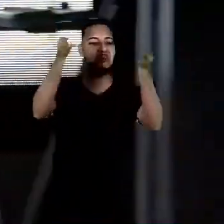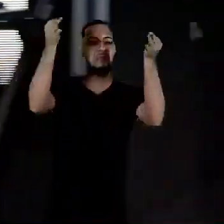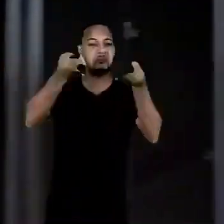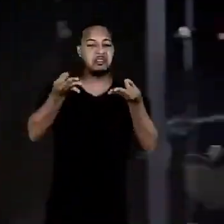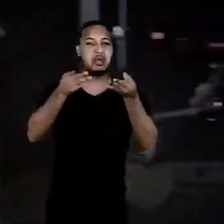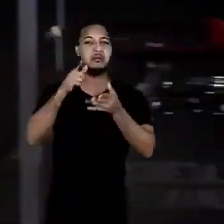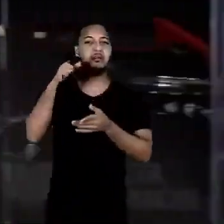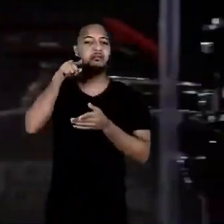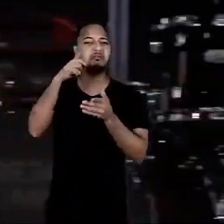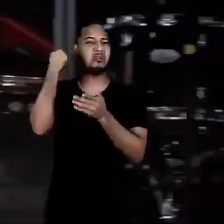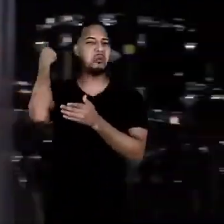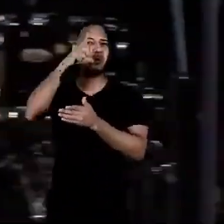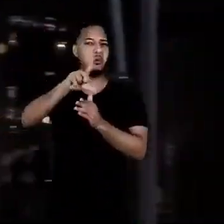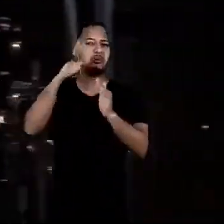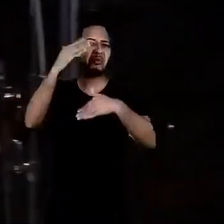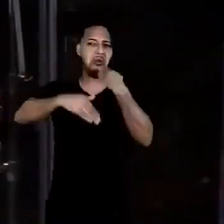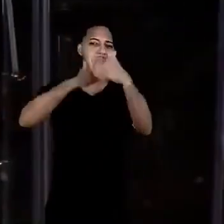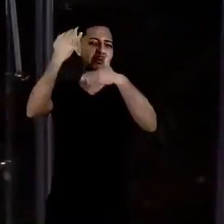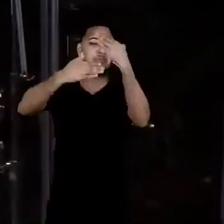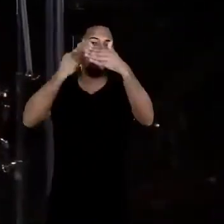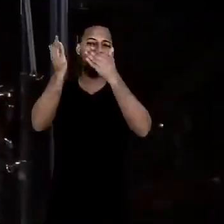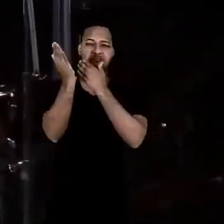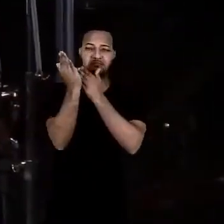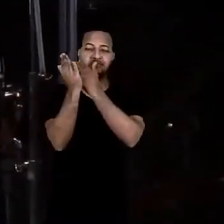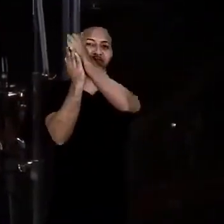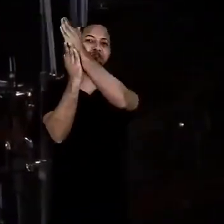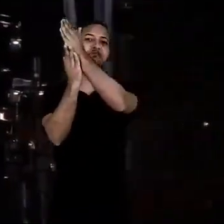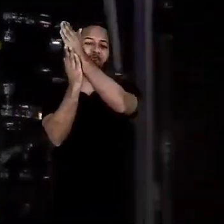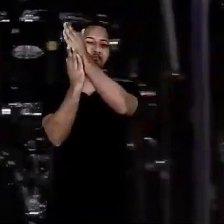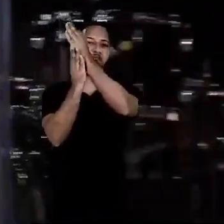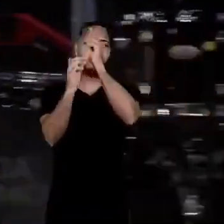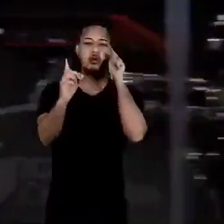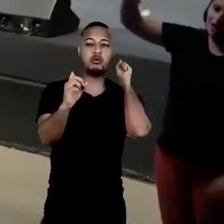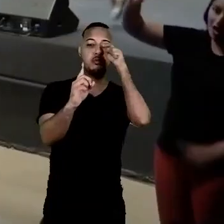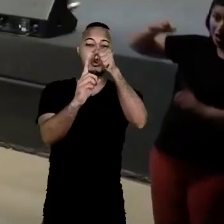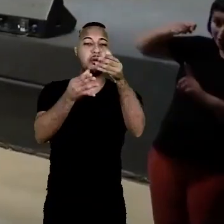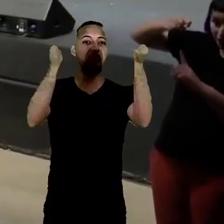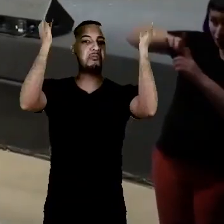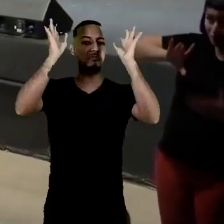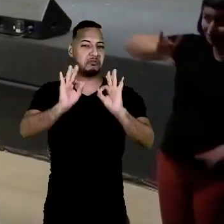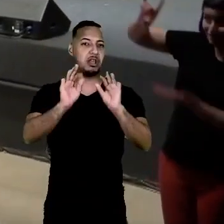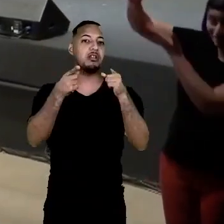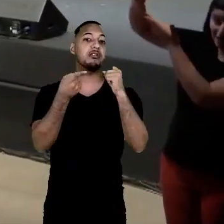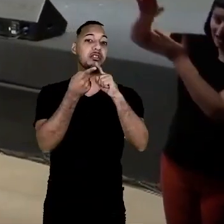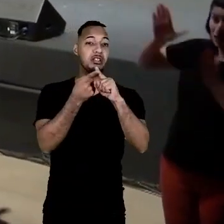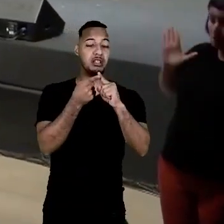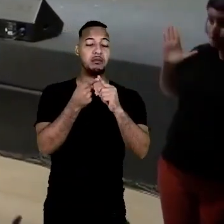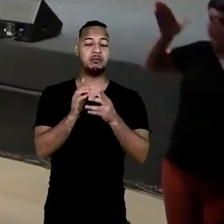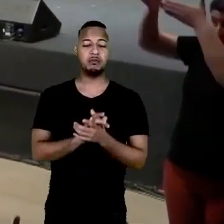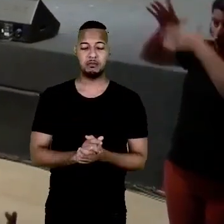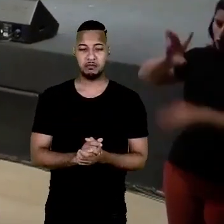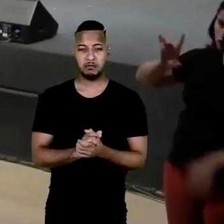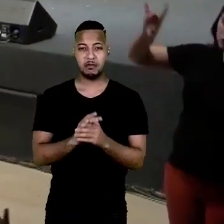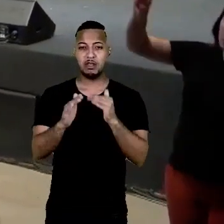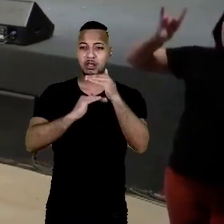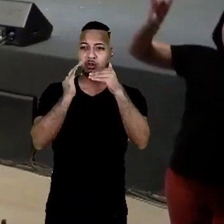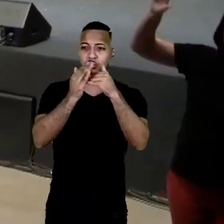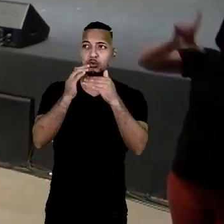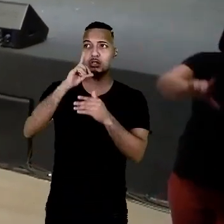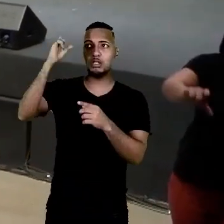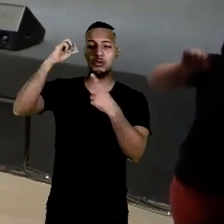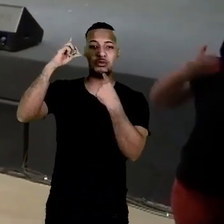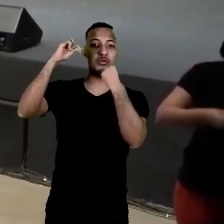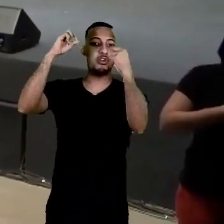você volte para o caminho certo, para que você volte em direção ao propósito certo, em direção certa naquilo que Ele escolheu para a sua